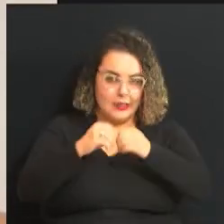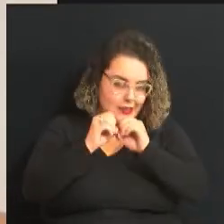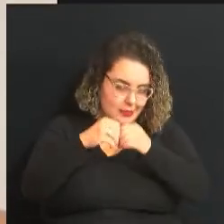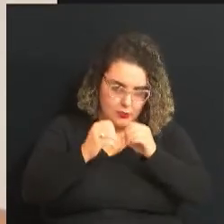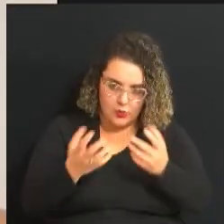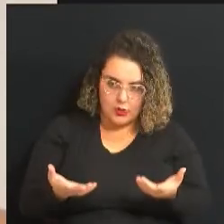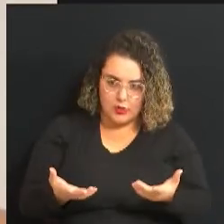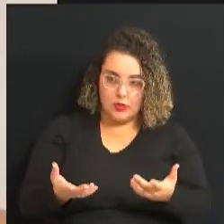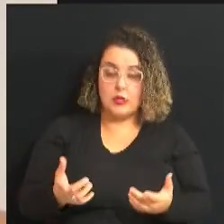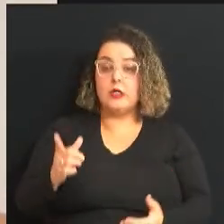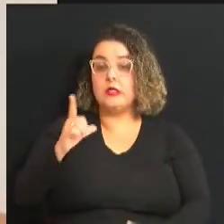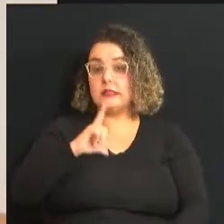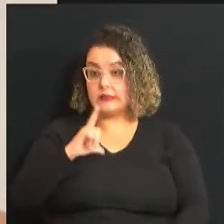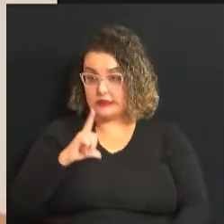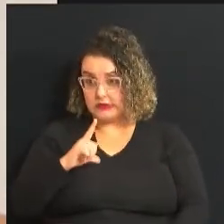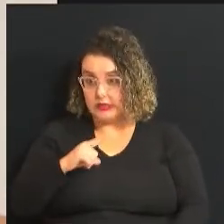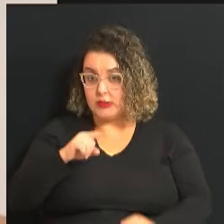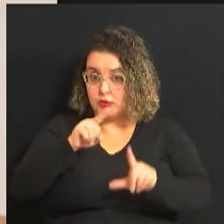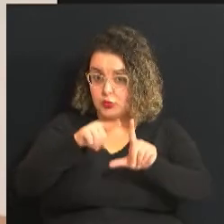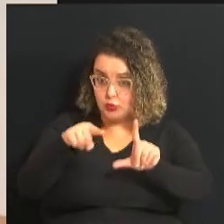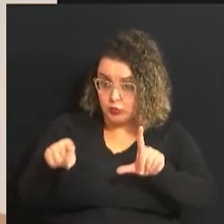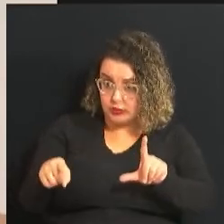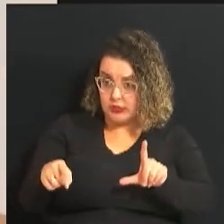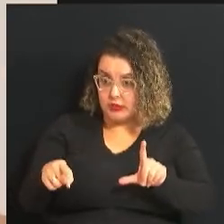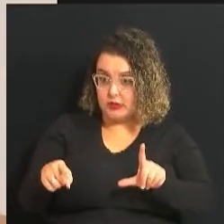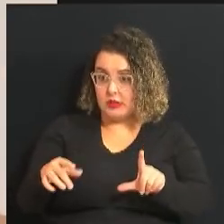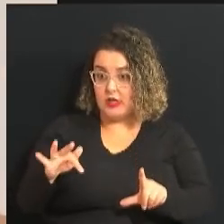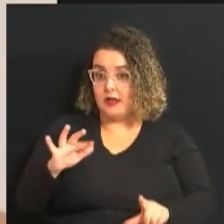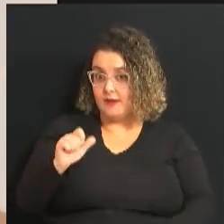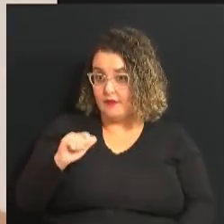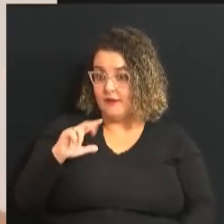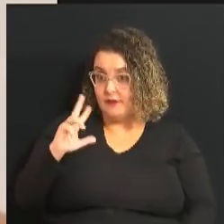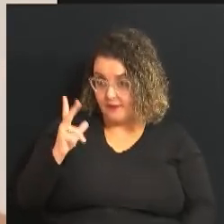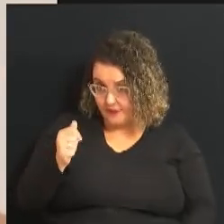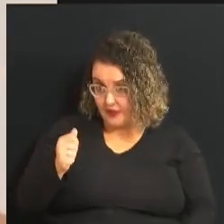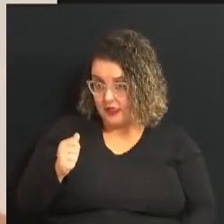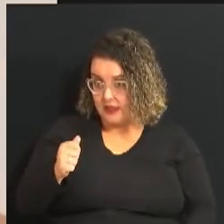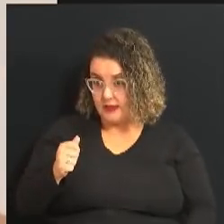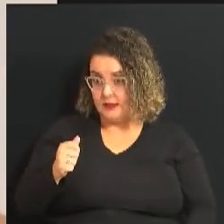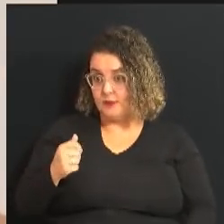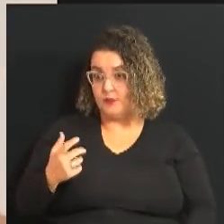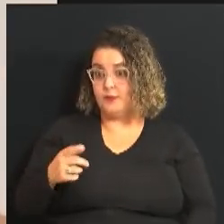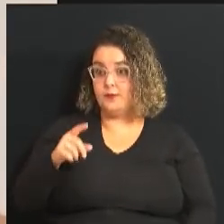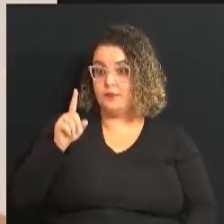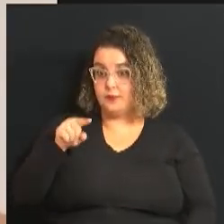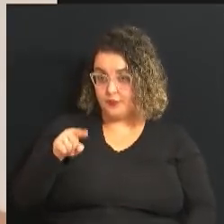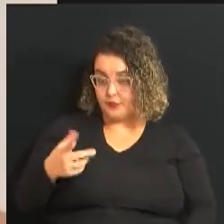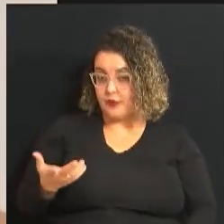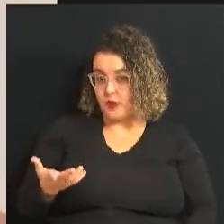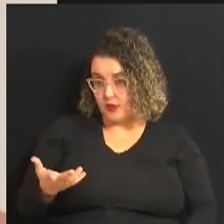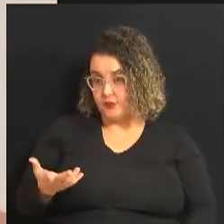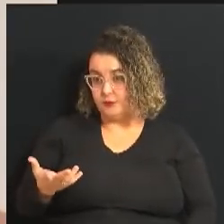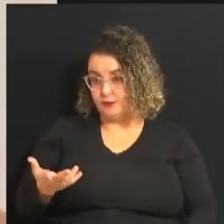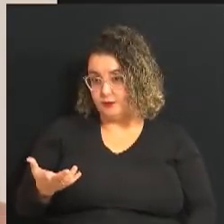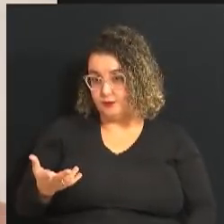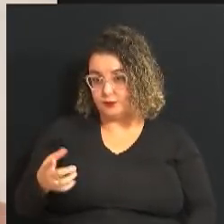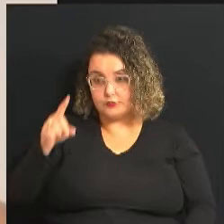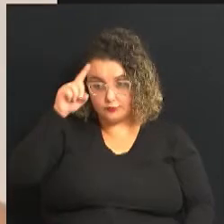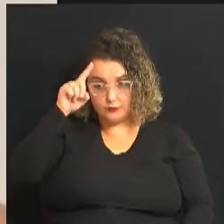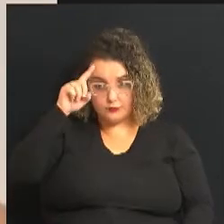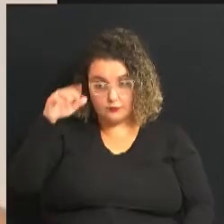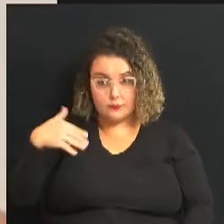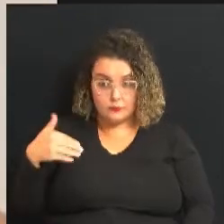E existe o índice que a gente chama de falha do método, que é, digamos, no dia a dia, o que a gente